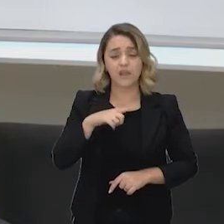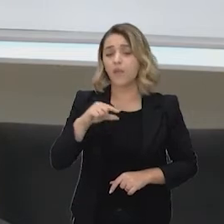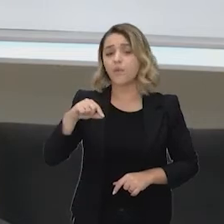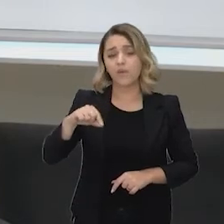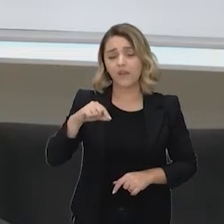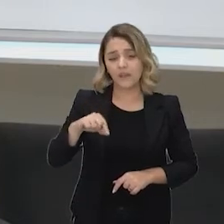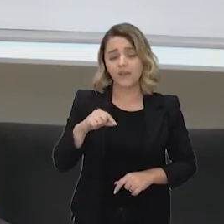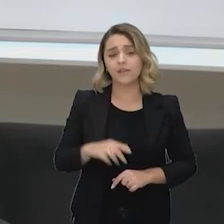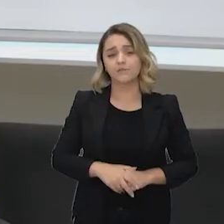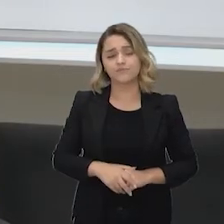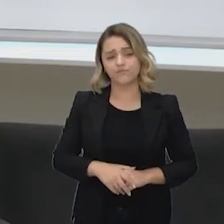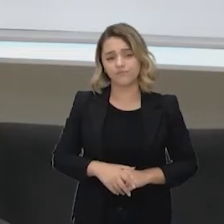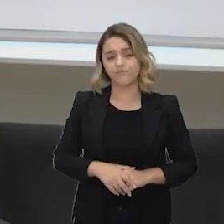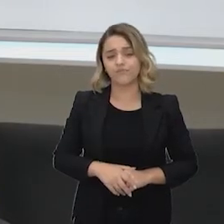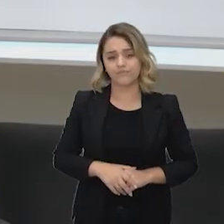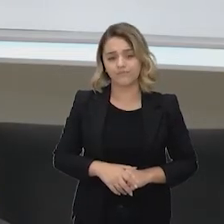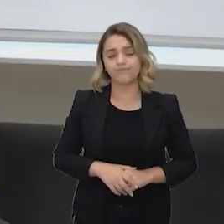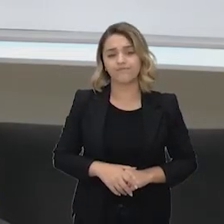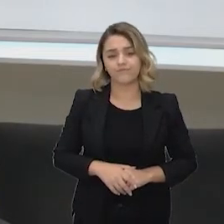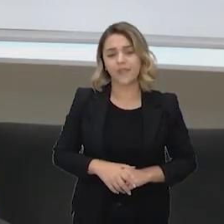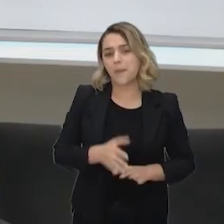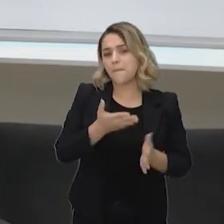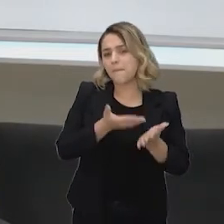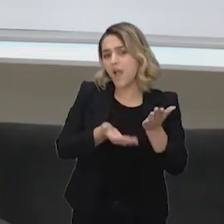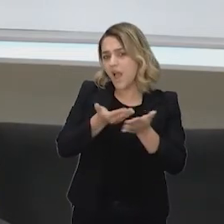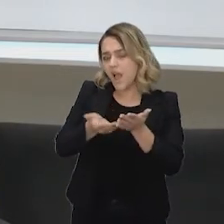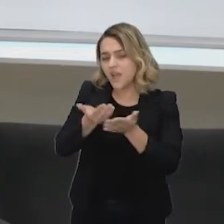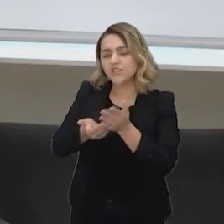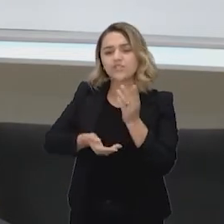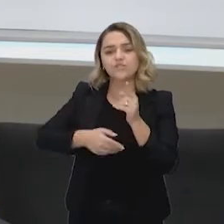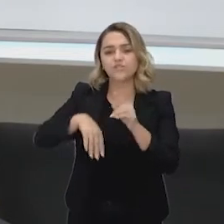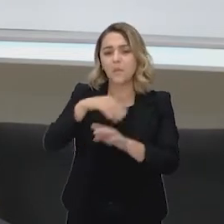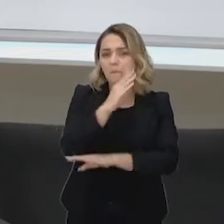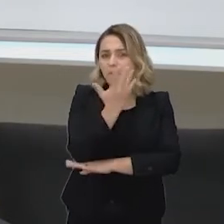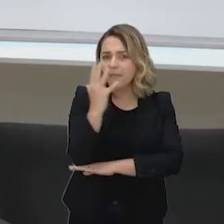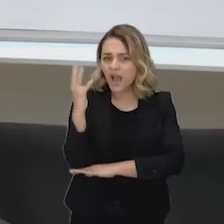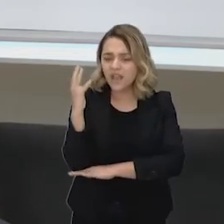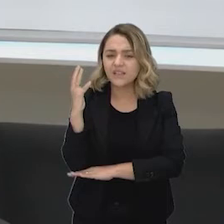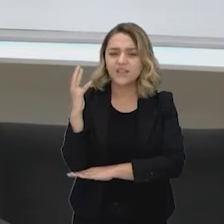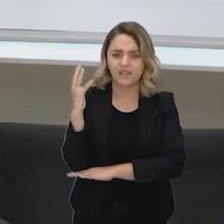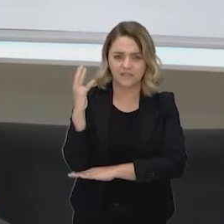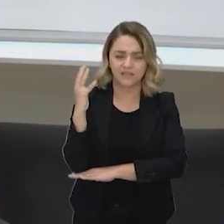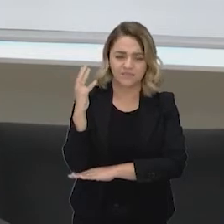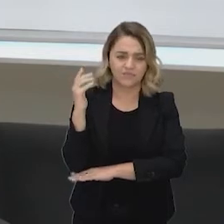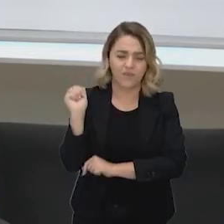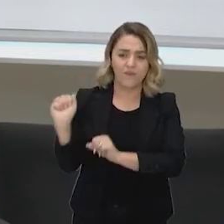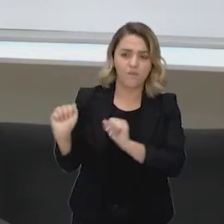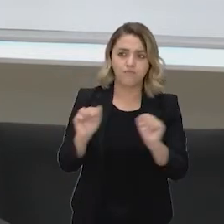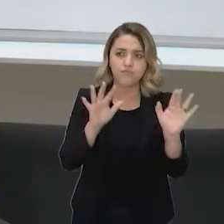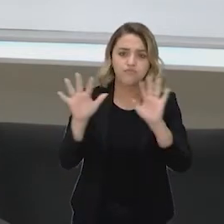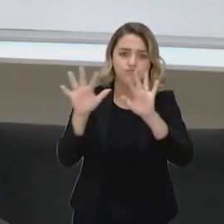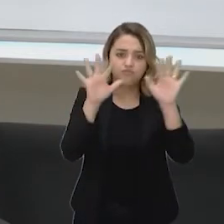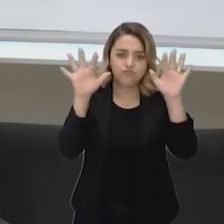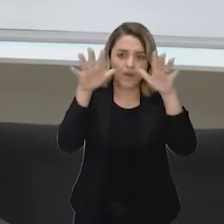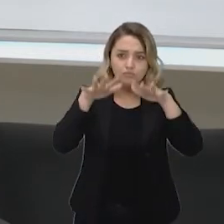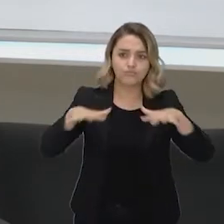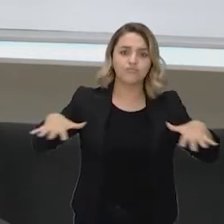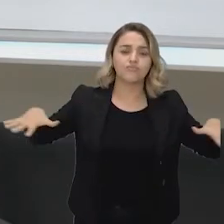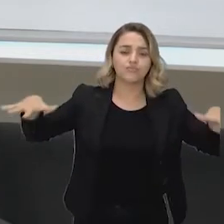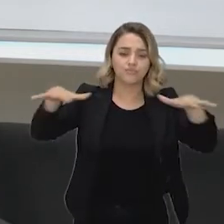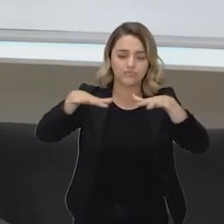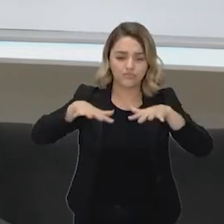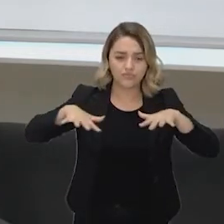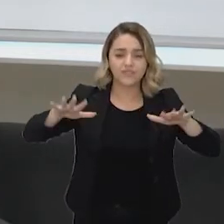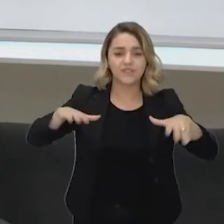de eficiência, porque, né, queima a madeira e vai aquela fumaça para o ar, né? Nesse quesito, essas